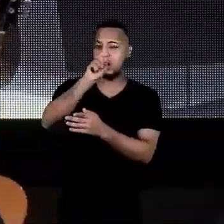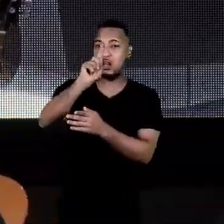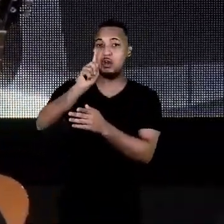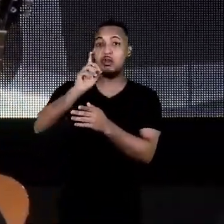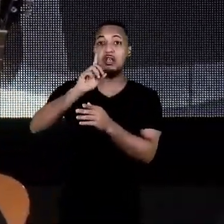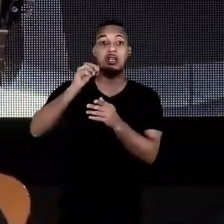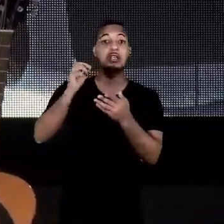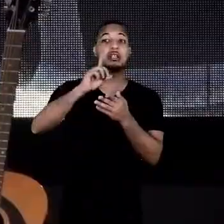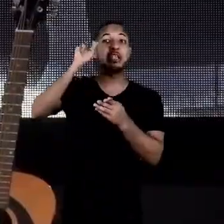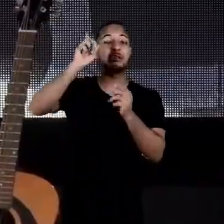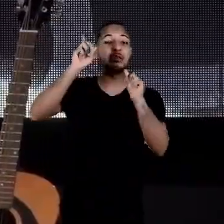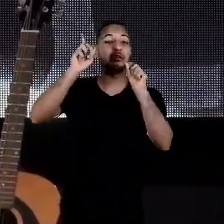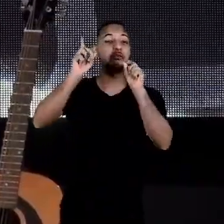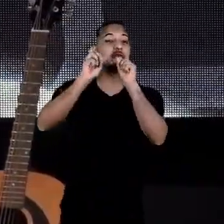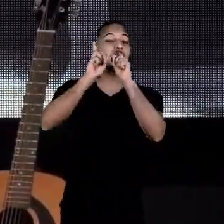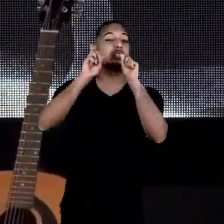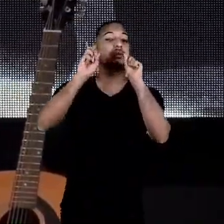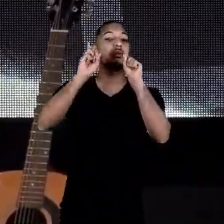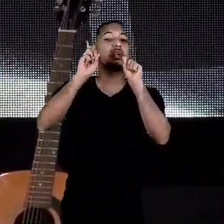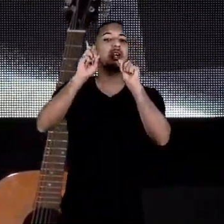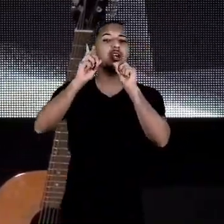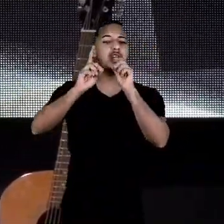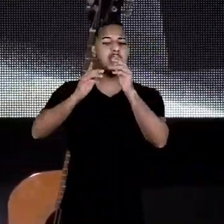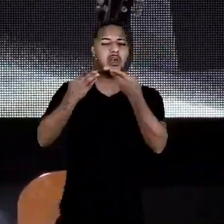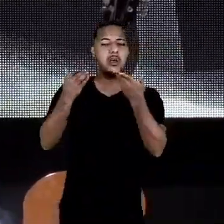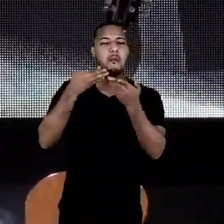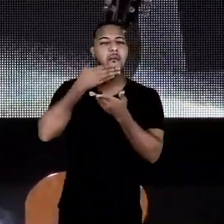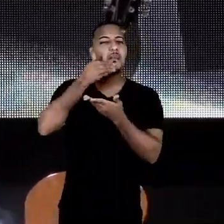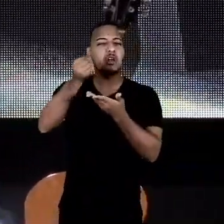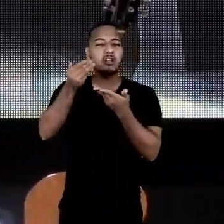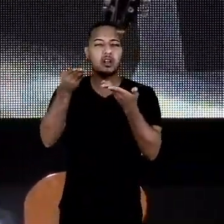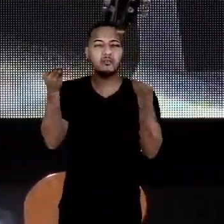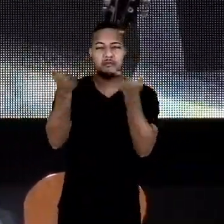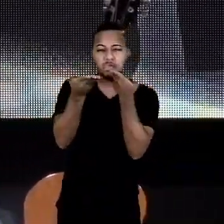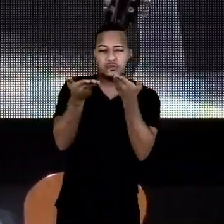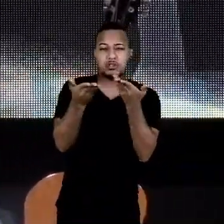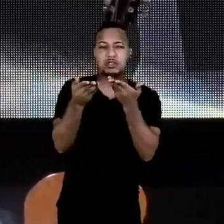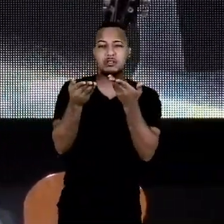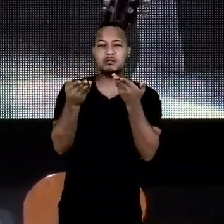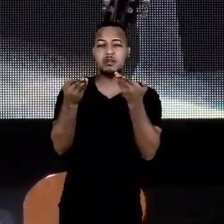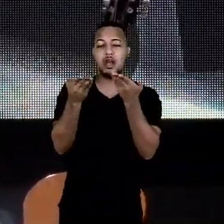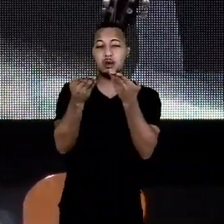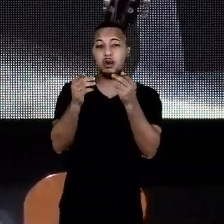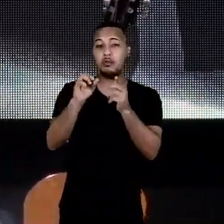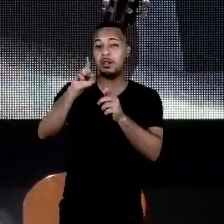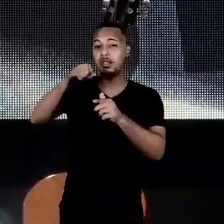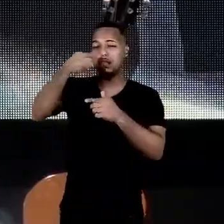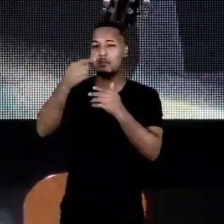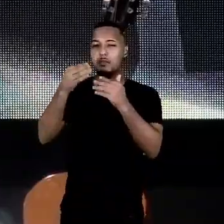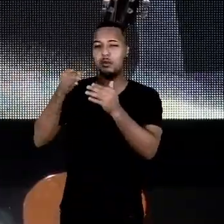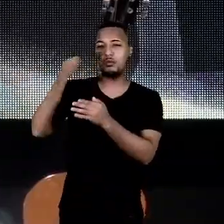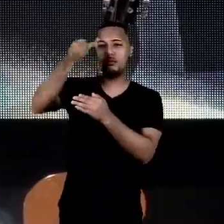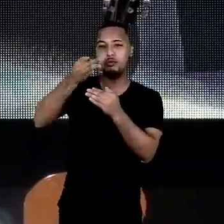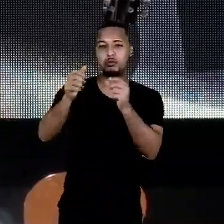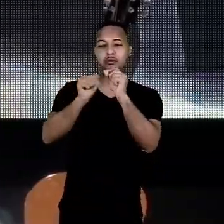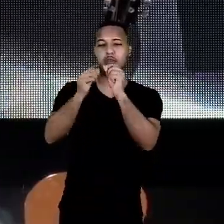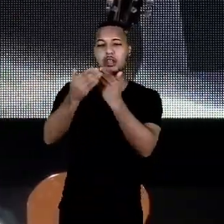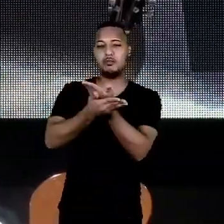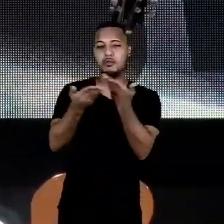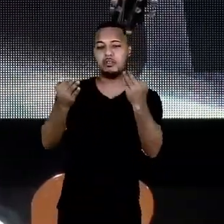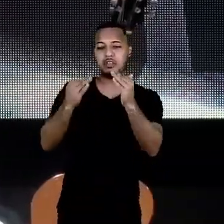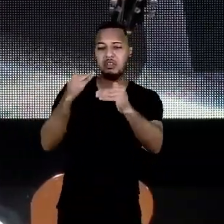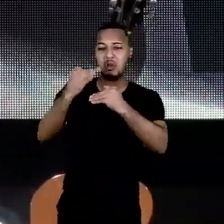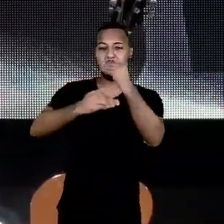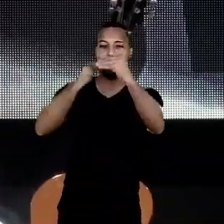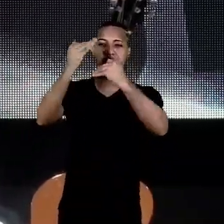prepare no presente, para você chegar até lá. Mas para isso, você precisa prosseguir no caminho. Só que a caminhada cristã